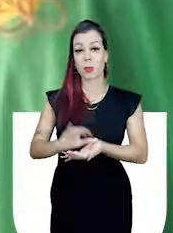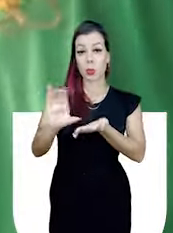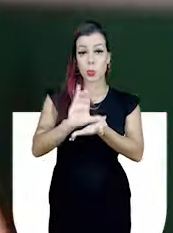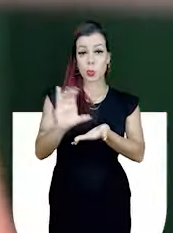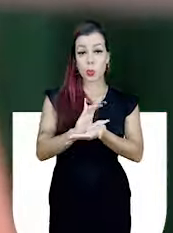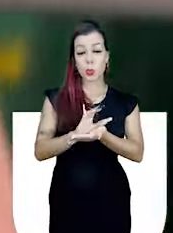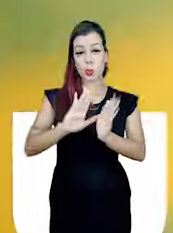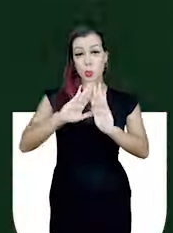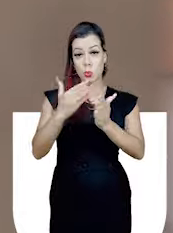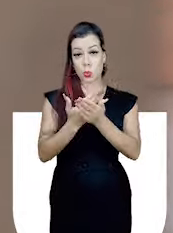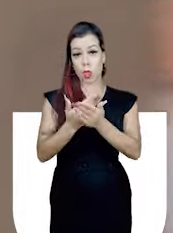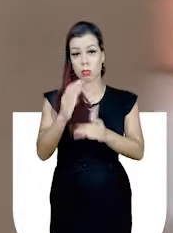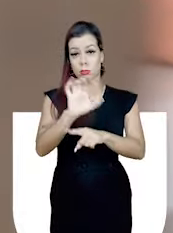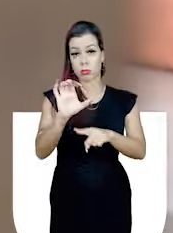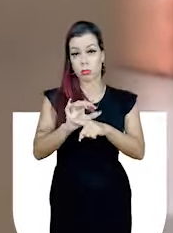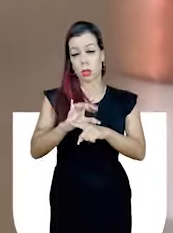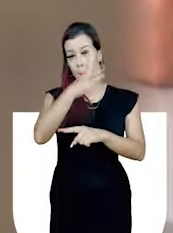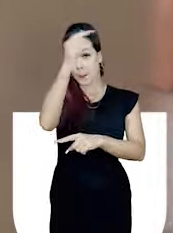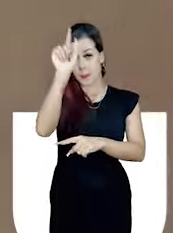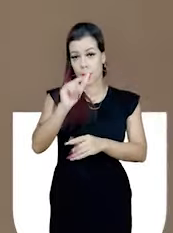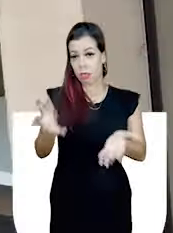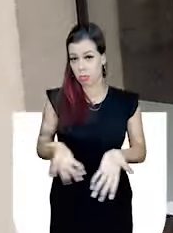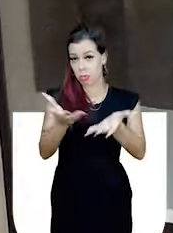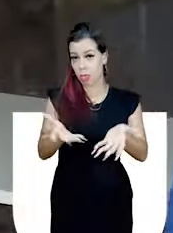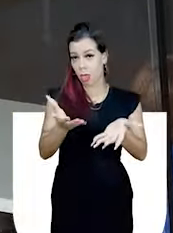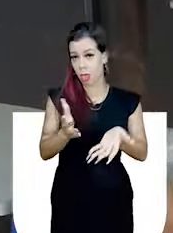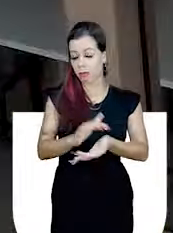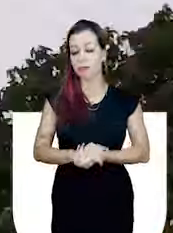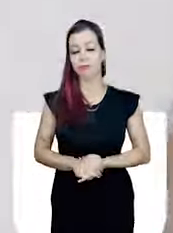Investir na rede estadual de ensino para um MS mais próspero.